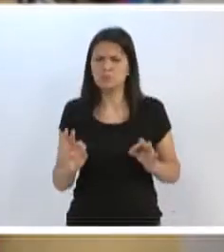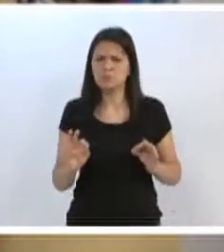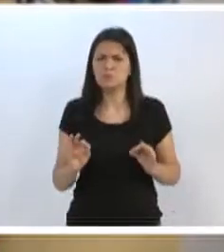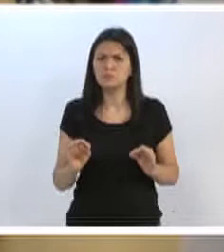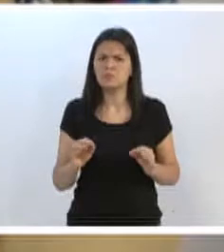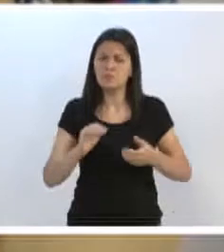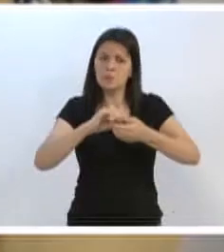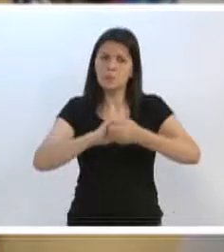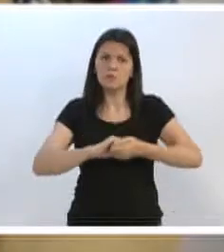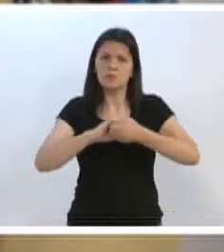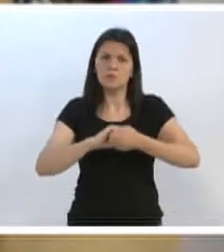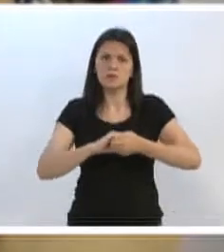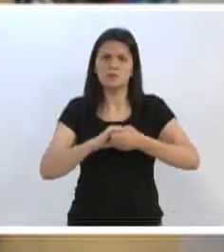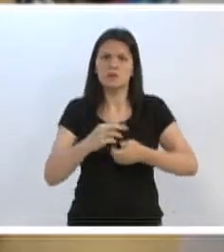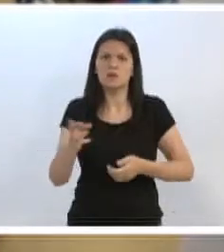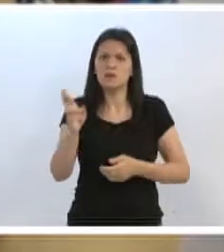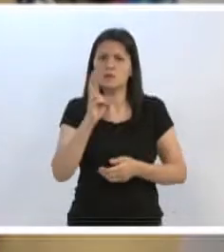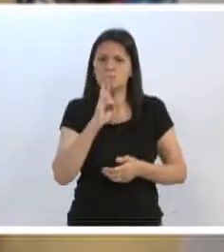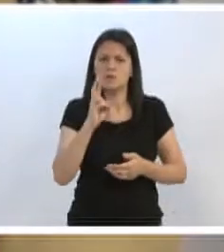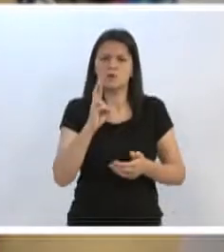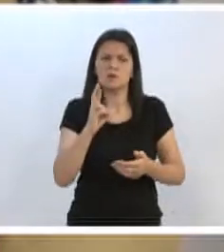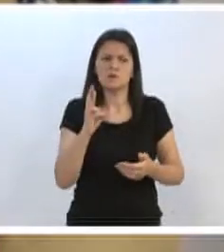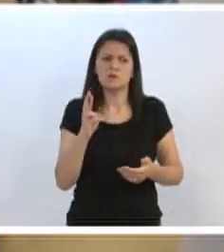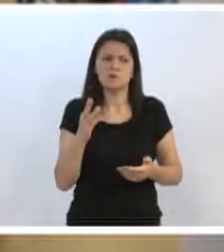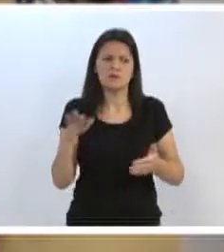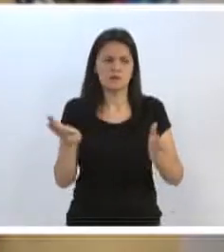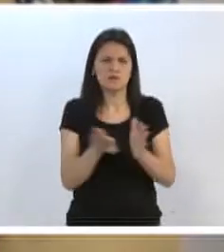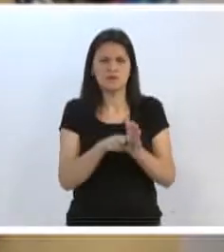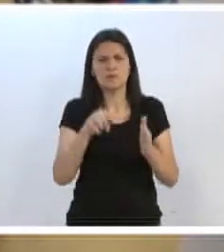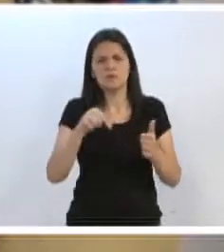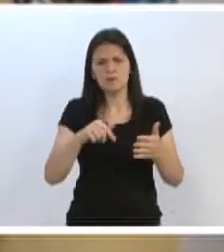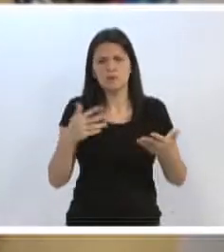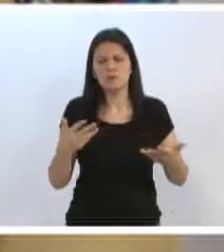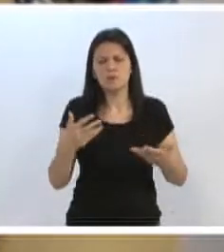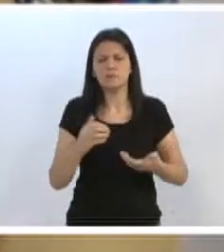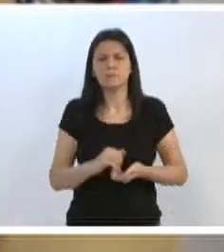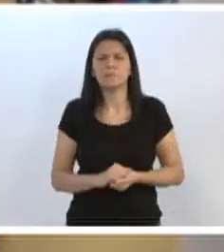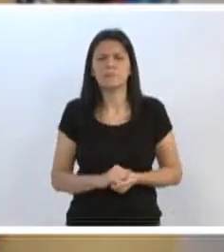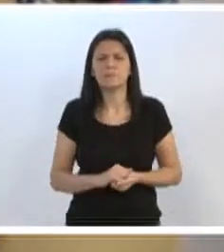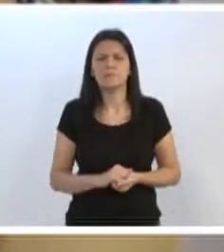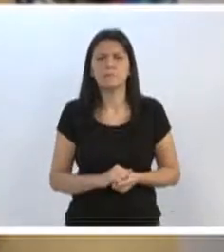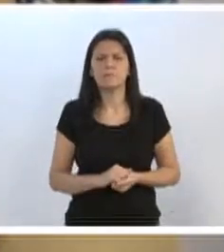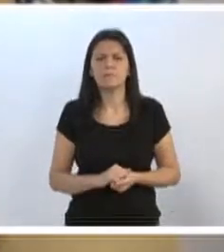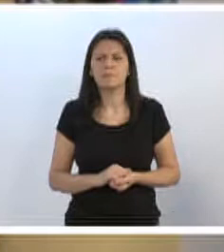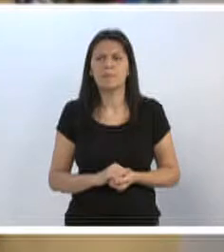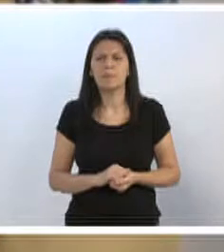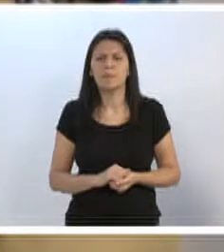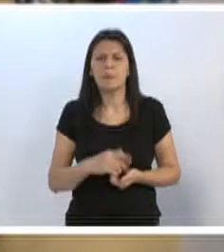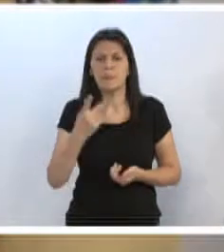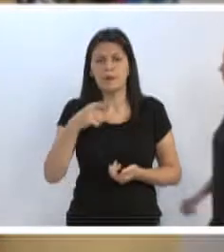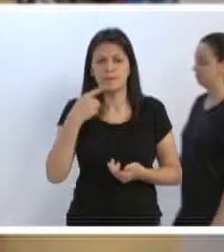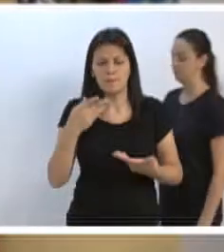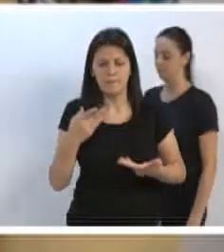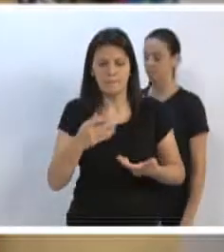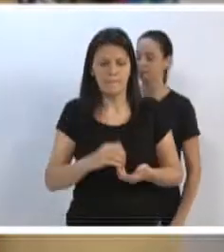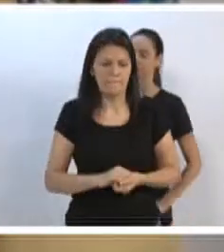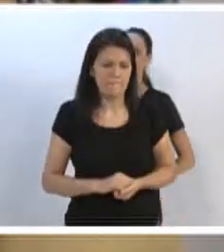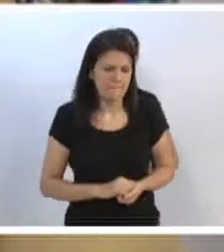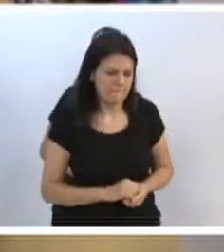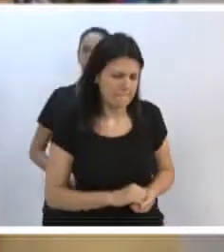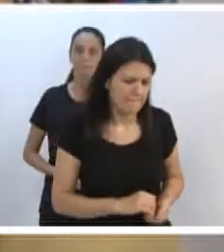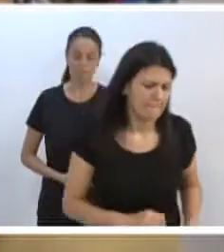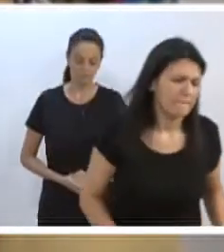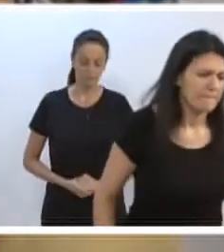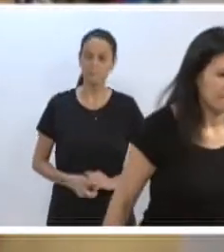né, parabenizar as pessoas nos órgãos públicos quando de prontidão dão essa resposta, falando da possibilidade da viabilidade. Dentro dessa